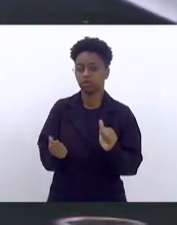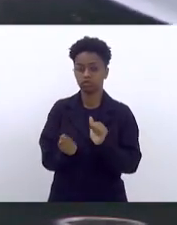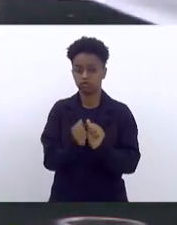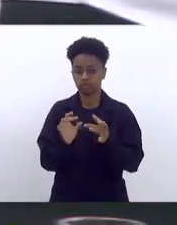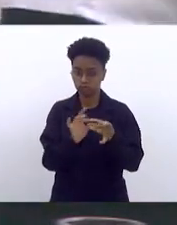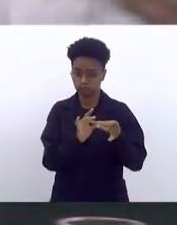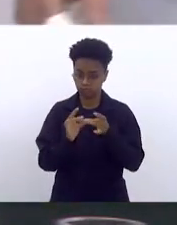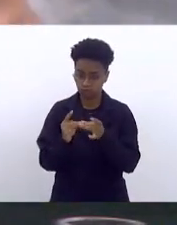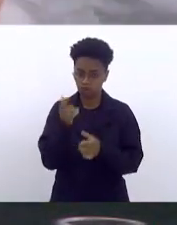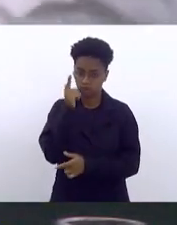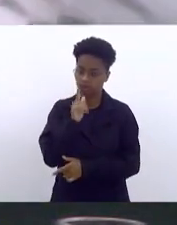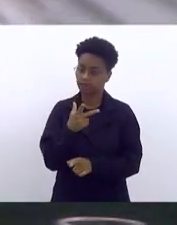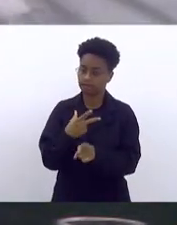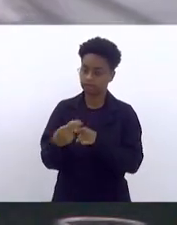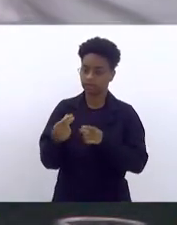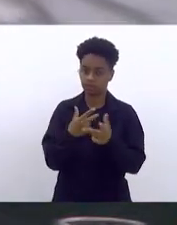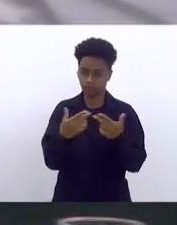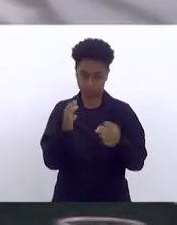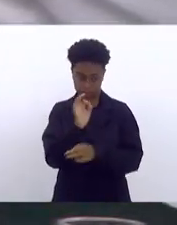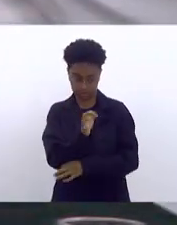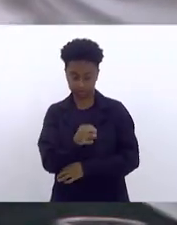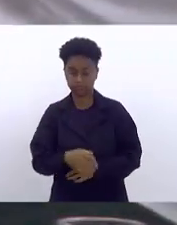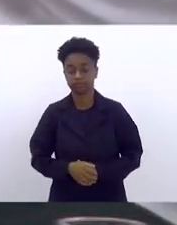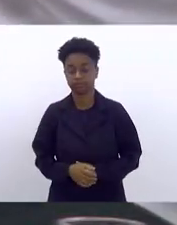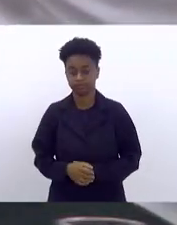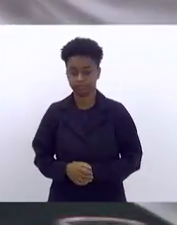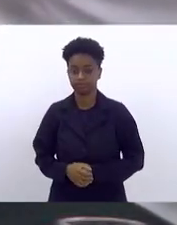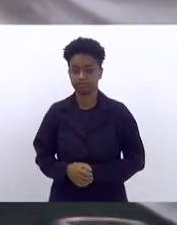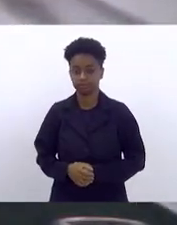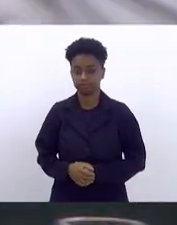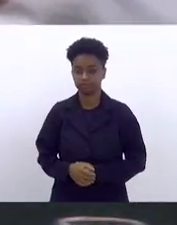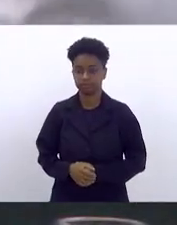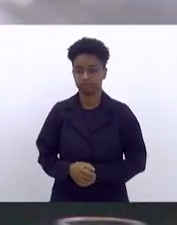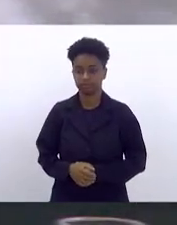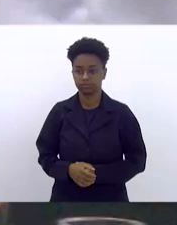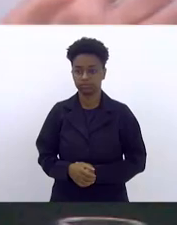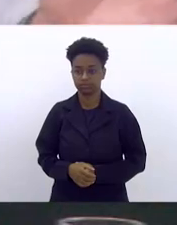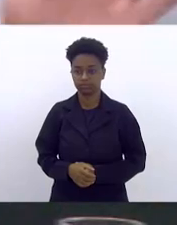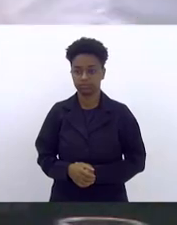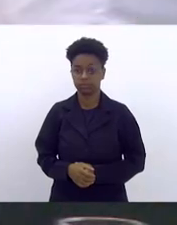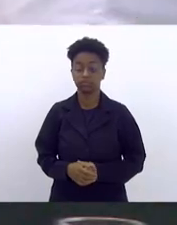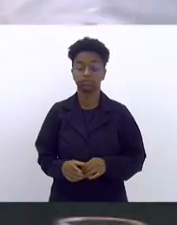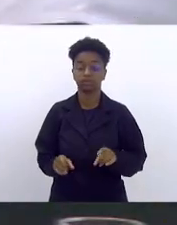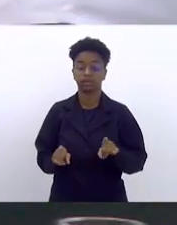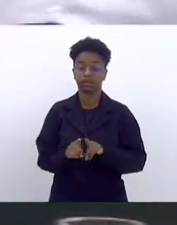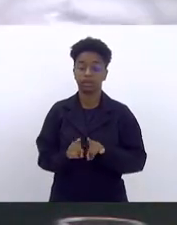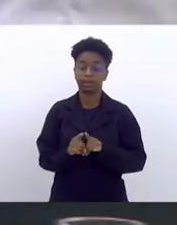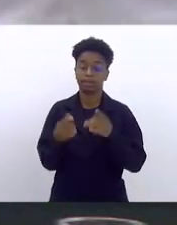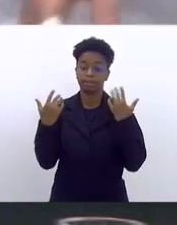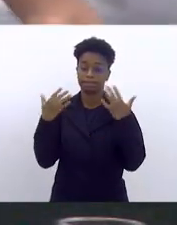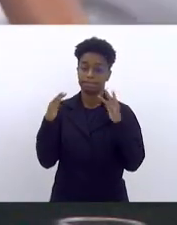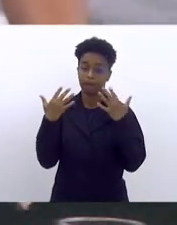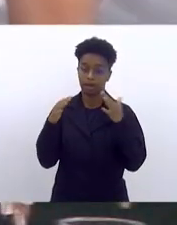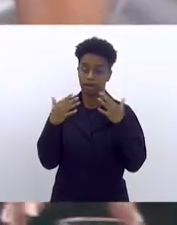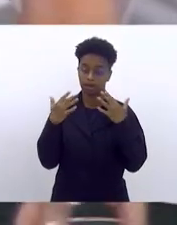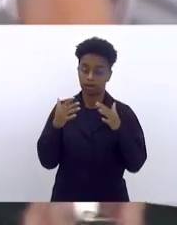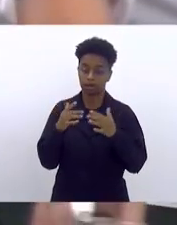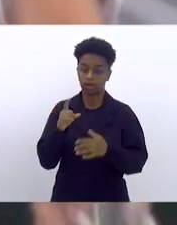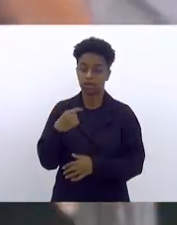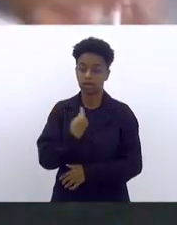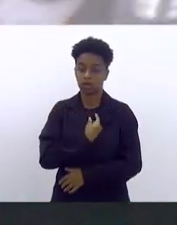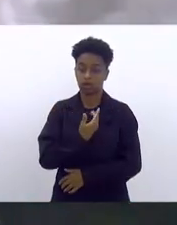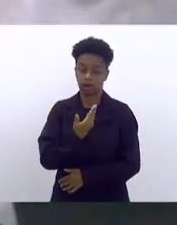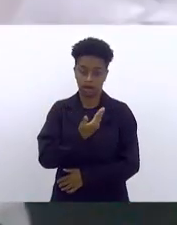consegue vencer alguma coisa não não presidente Muniz quero parabenizar também o nosso nobre